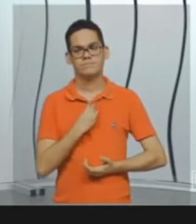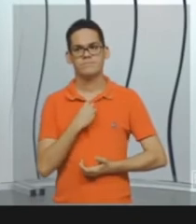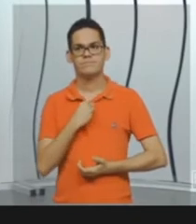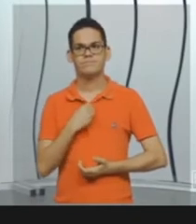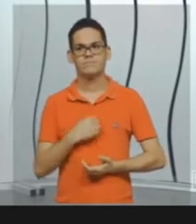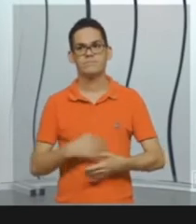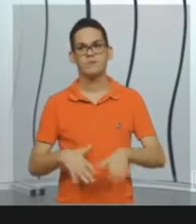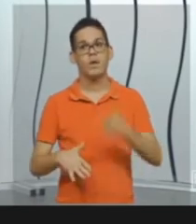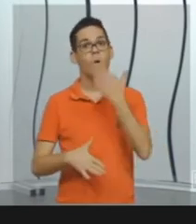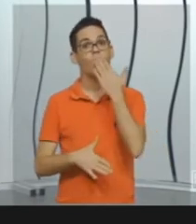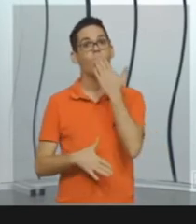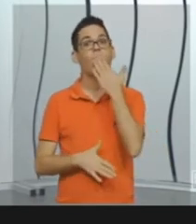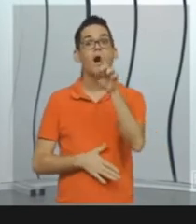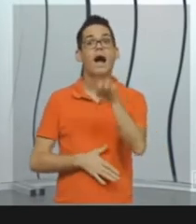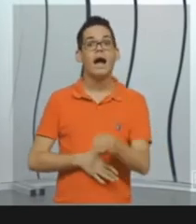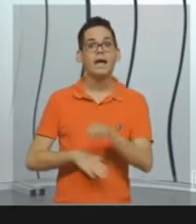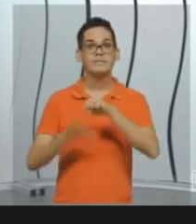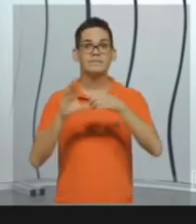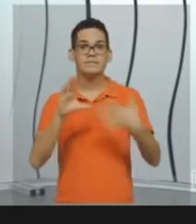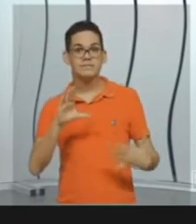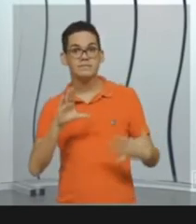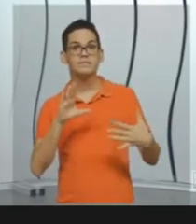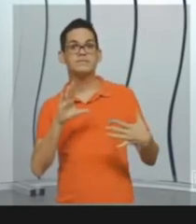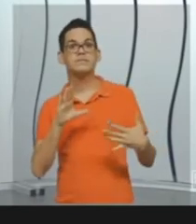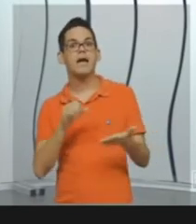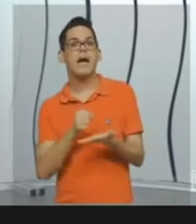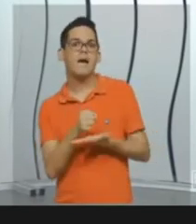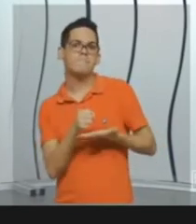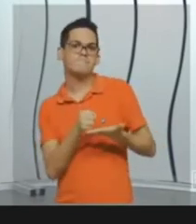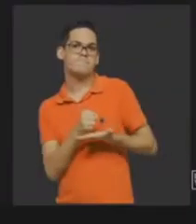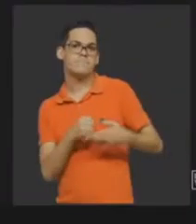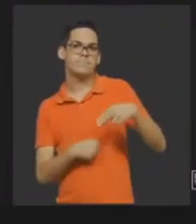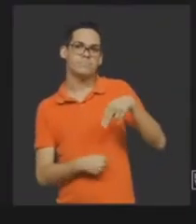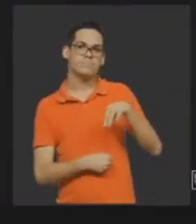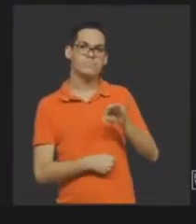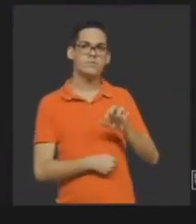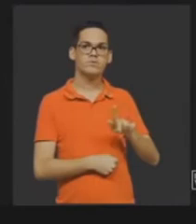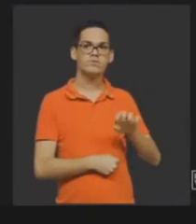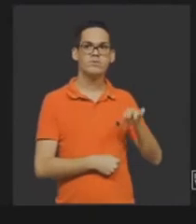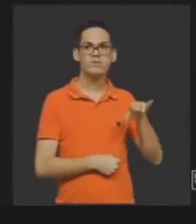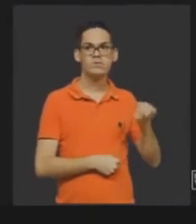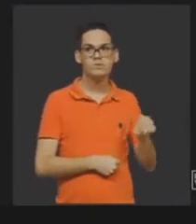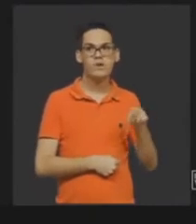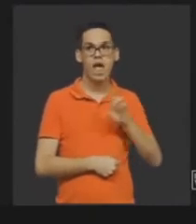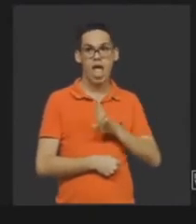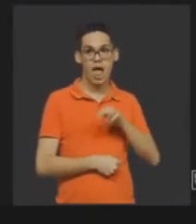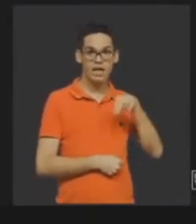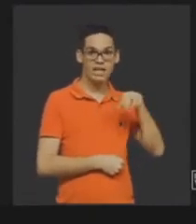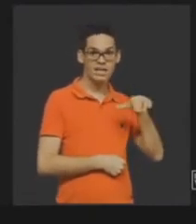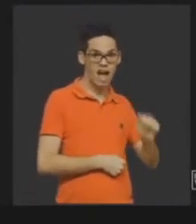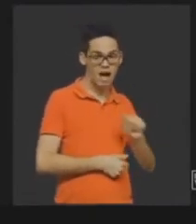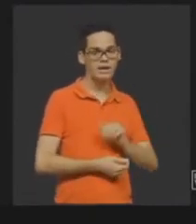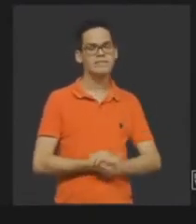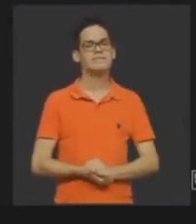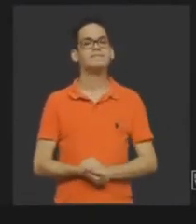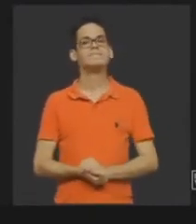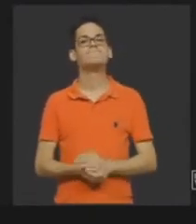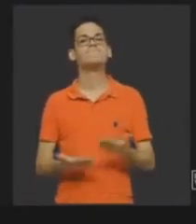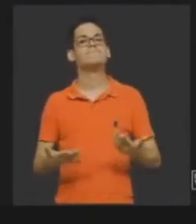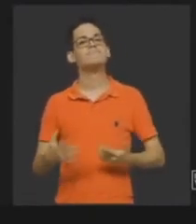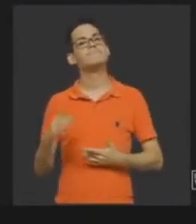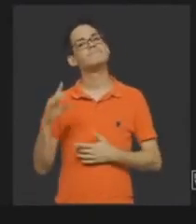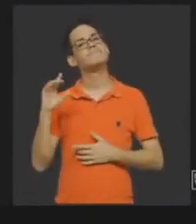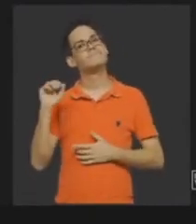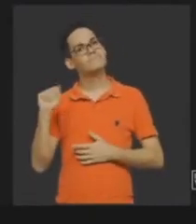Quais são as bases nitrogenadas, então, que formam o RNA, que estão nos nucleotídeos de RNA?